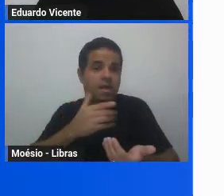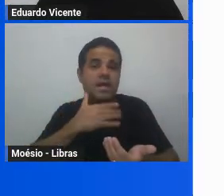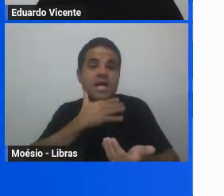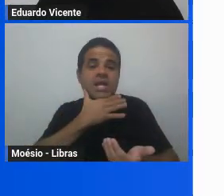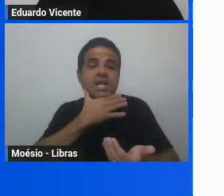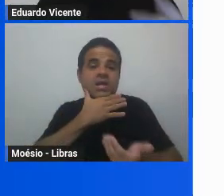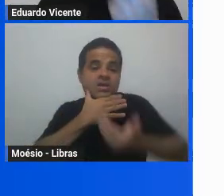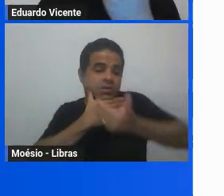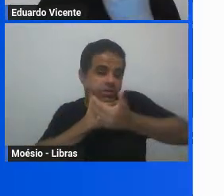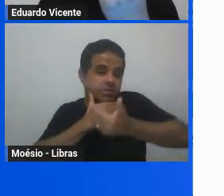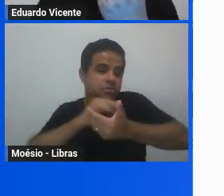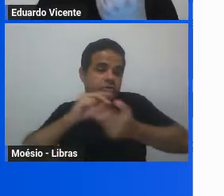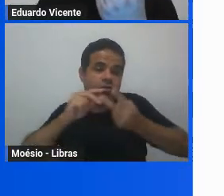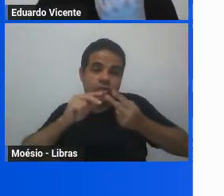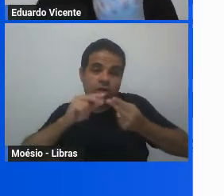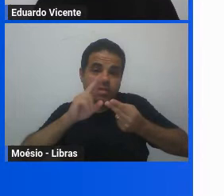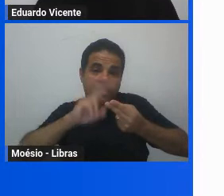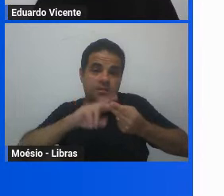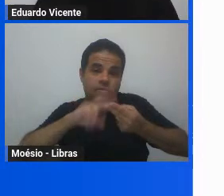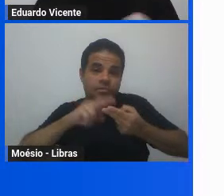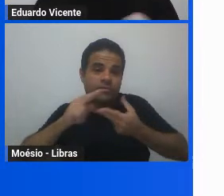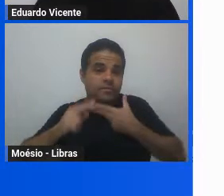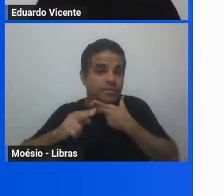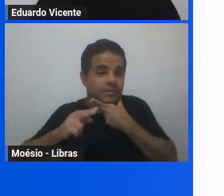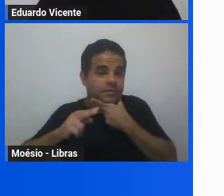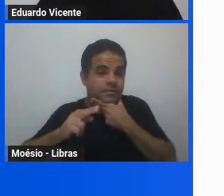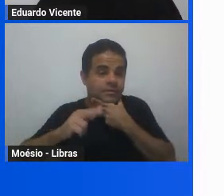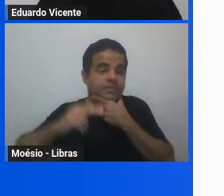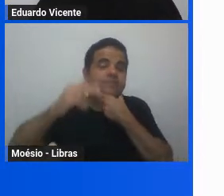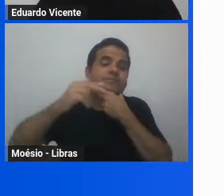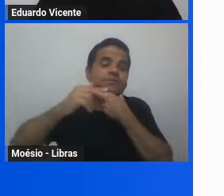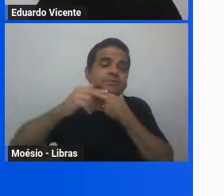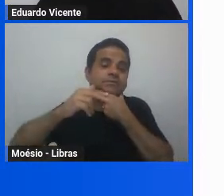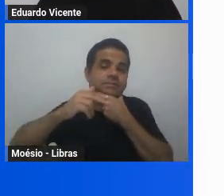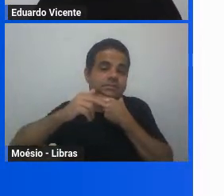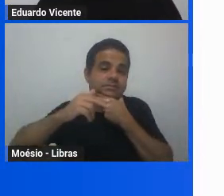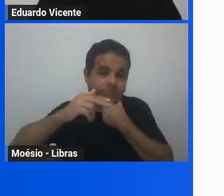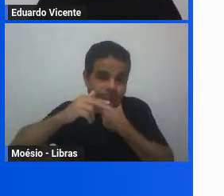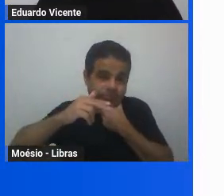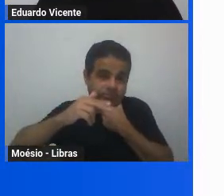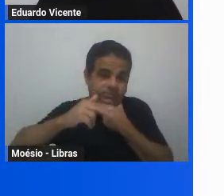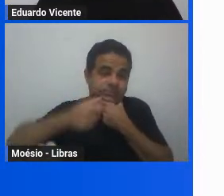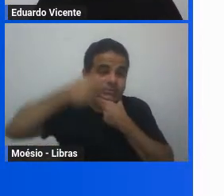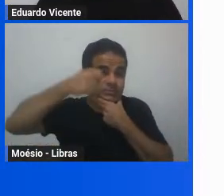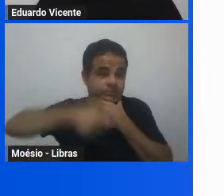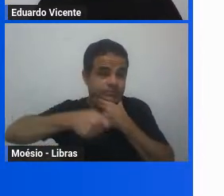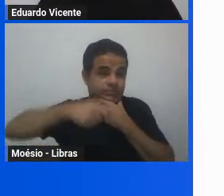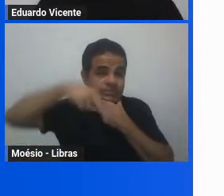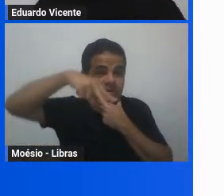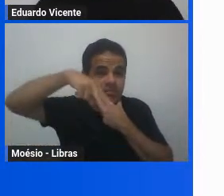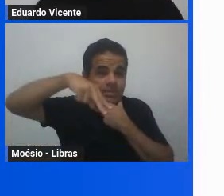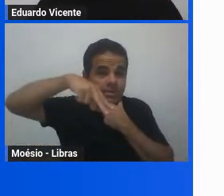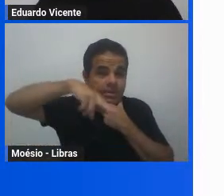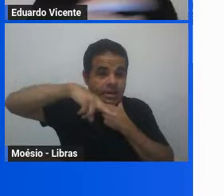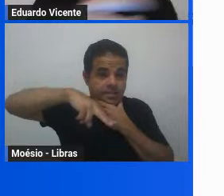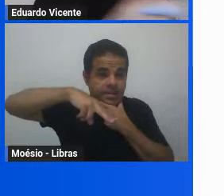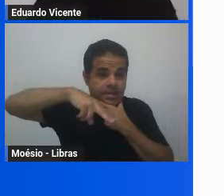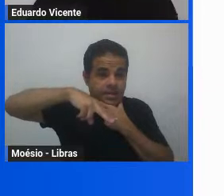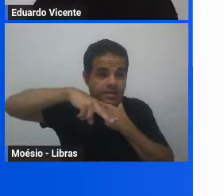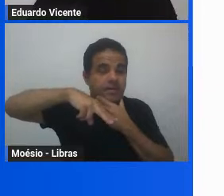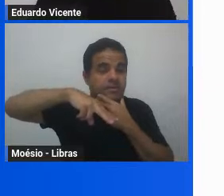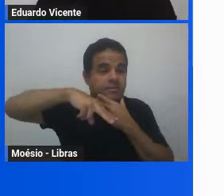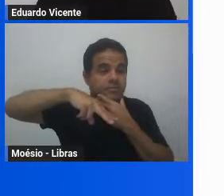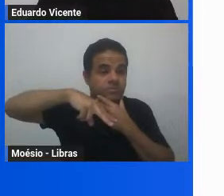criança entre meus 2 dedos na cabeça, de maneira firme. As pernas devem ficar abertas da criança sobre os